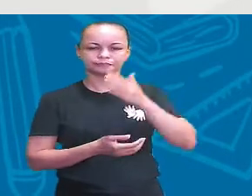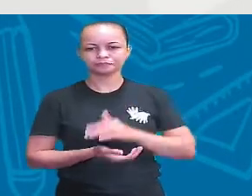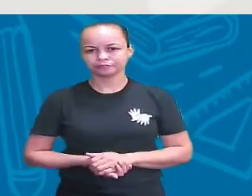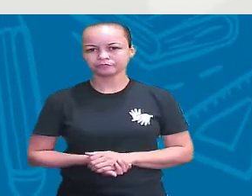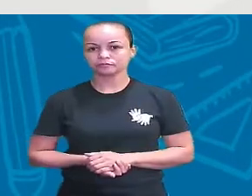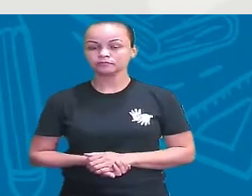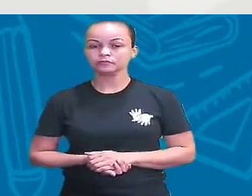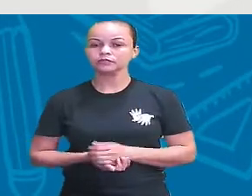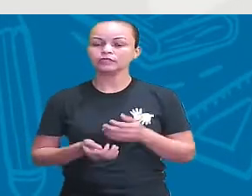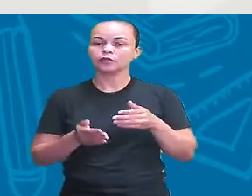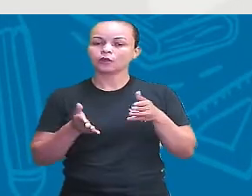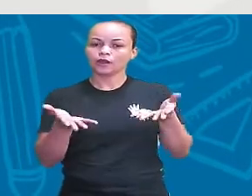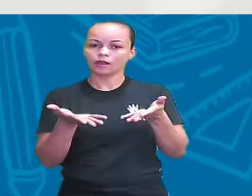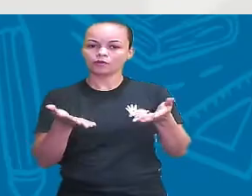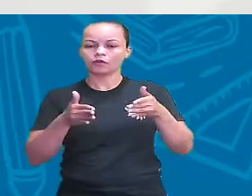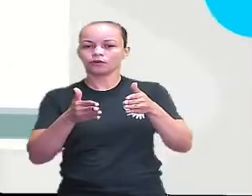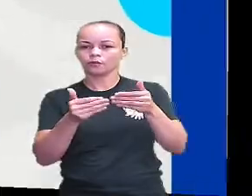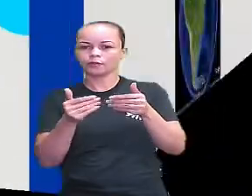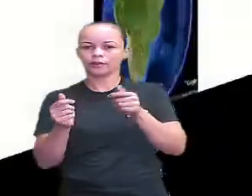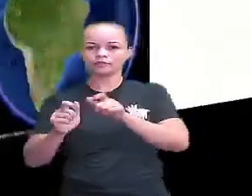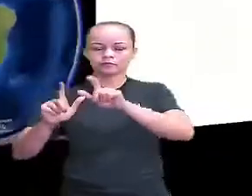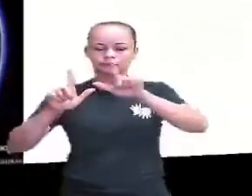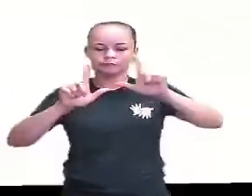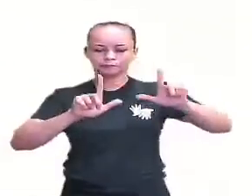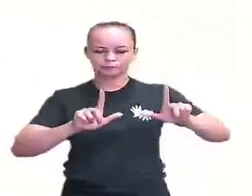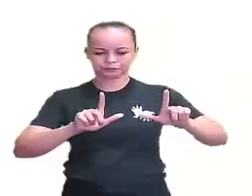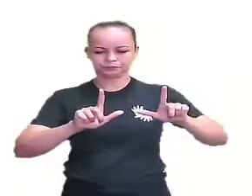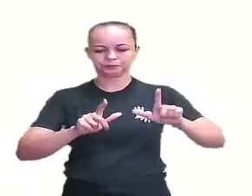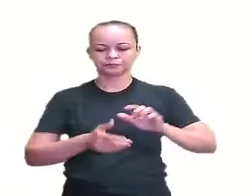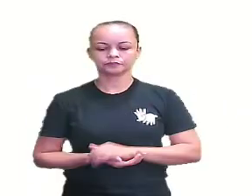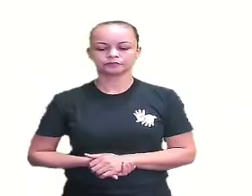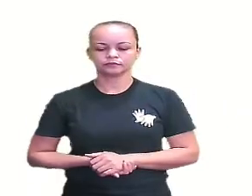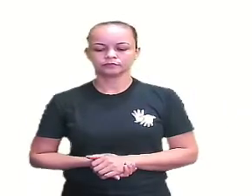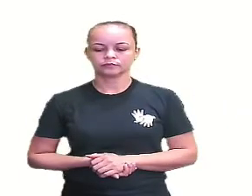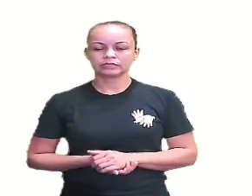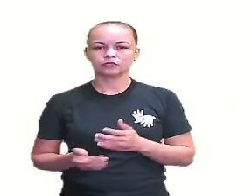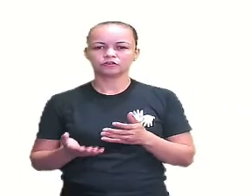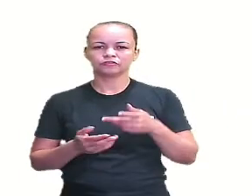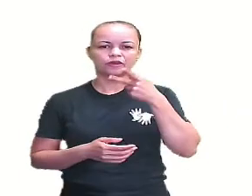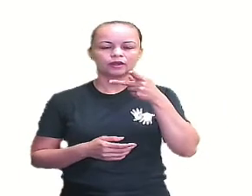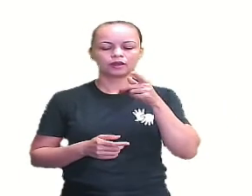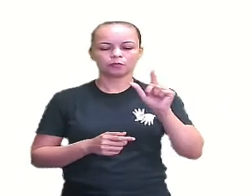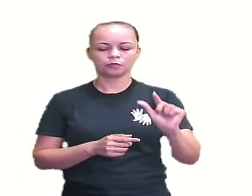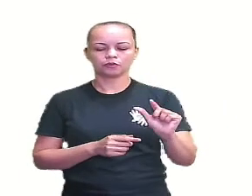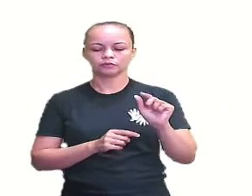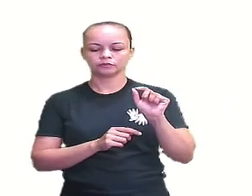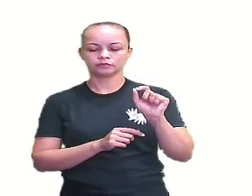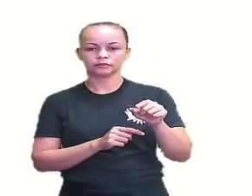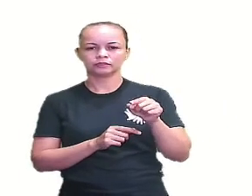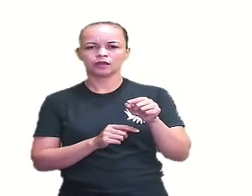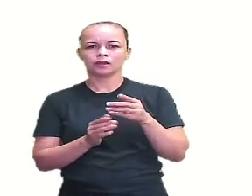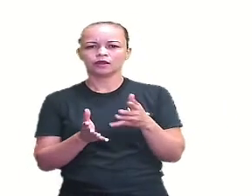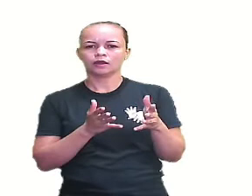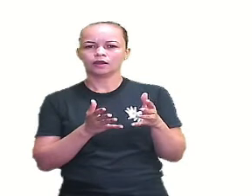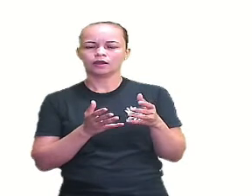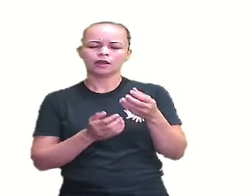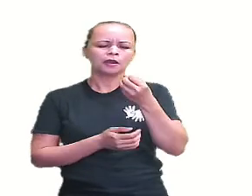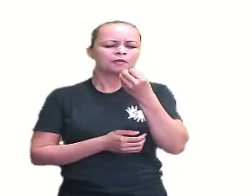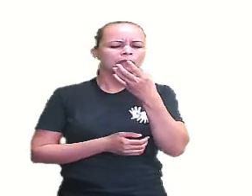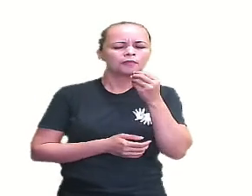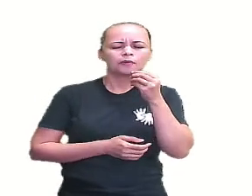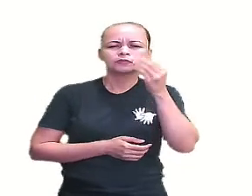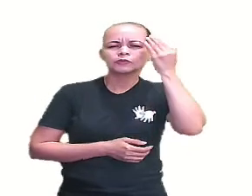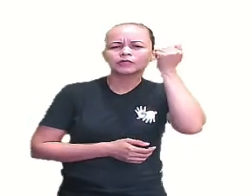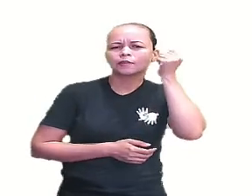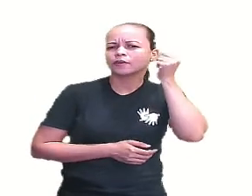vou pedir para a produção já ir para o nosso próximo slide, para a gente falar um pouquinho sobre isso aqui, ó. É bom saber. É bom saber